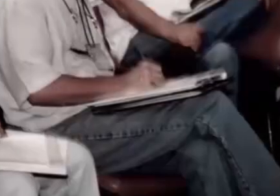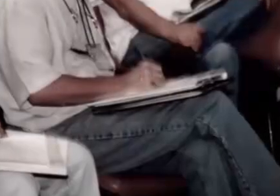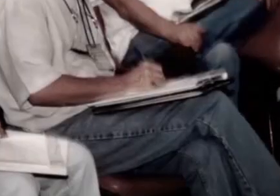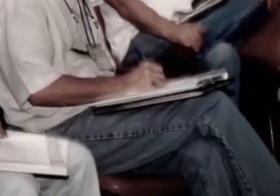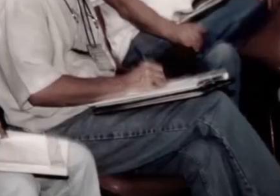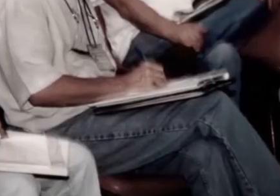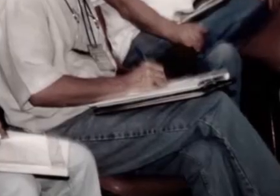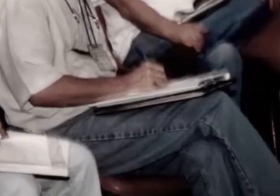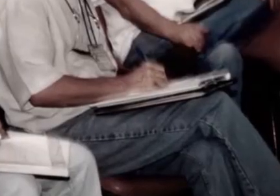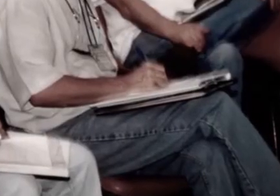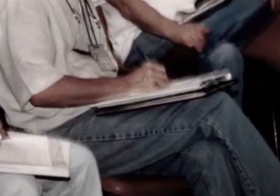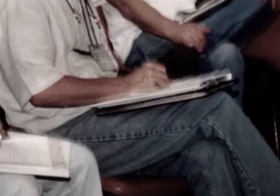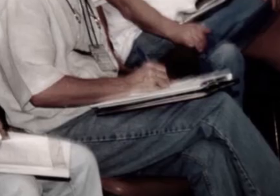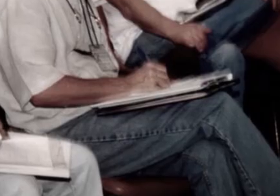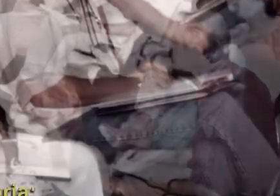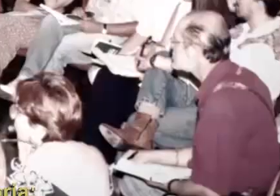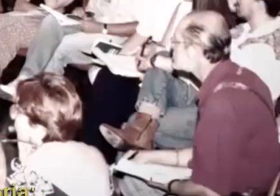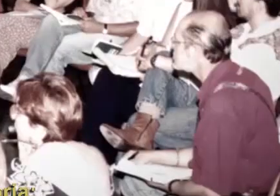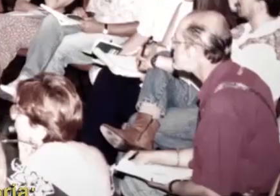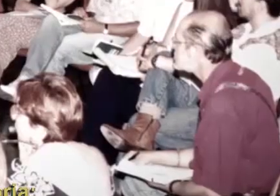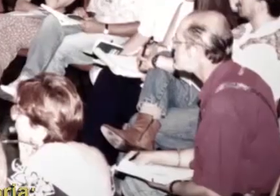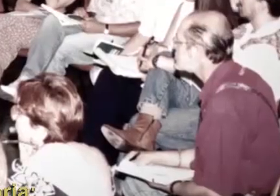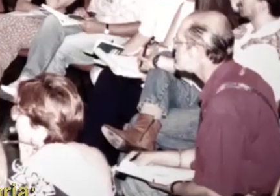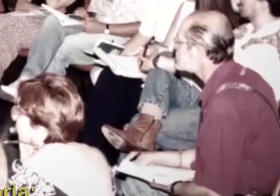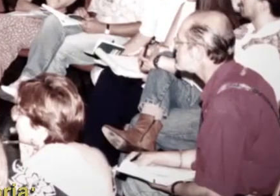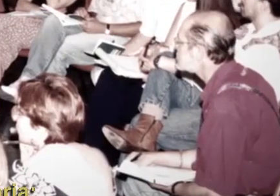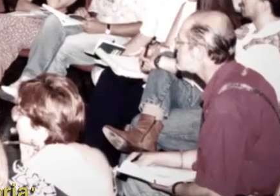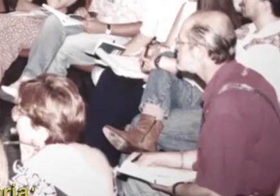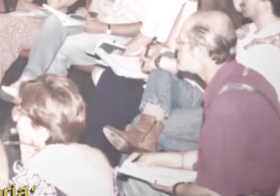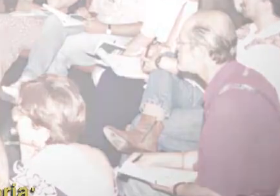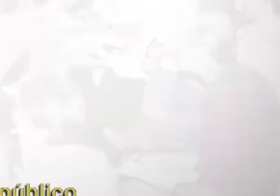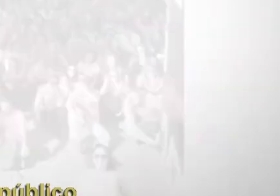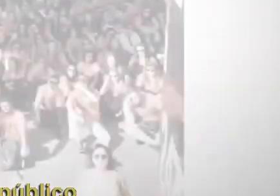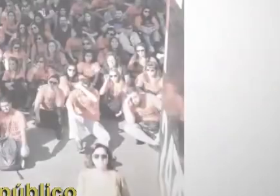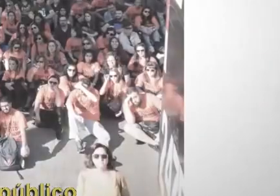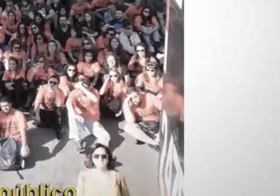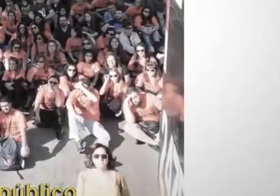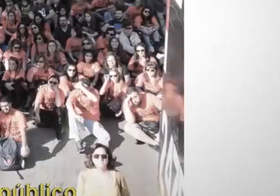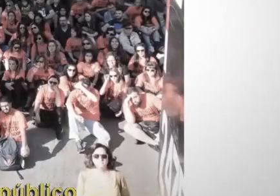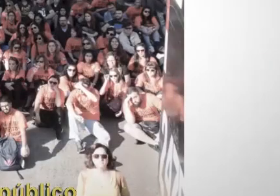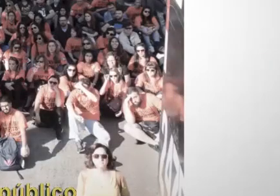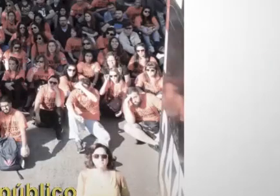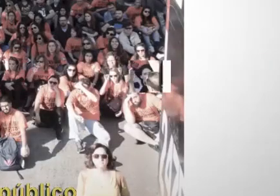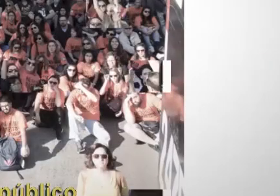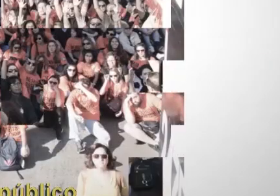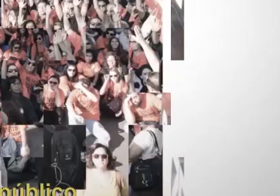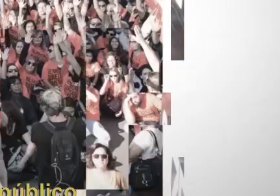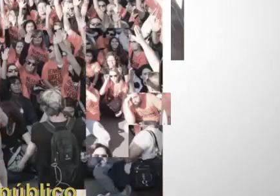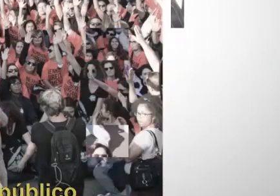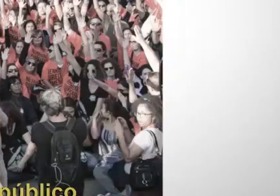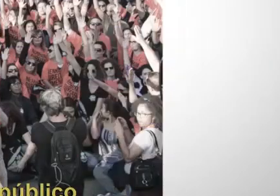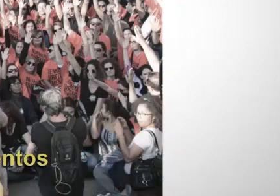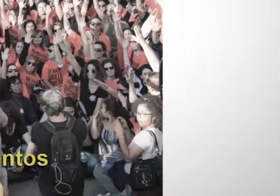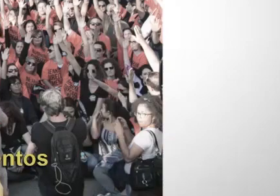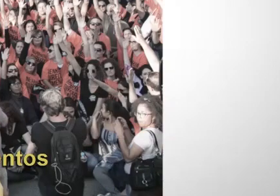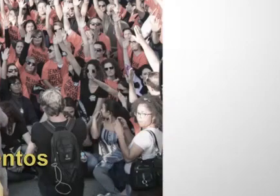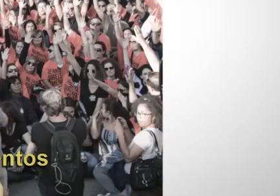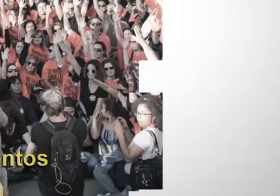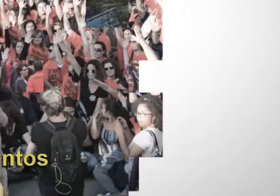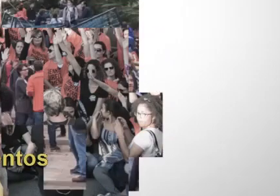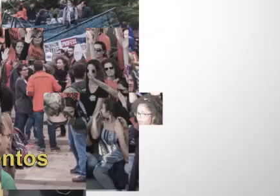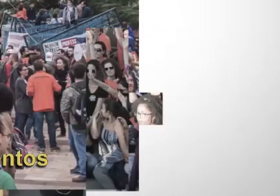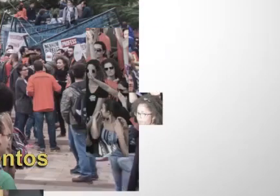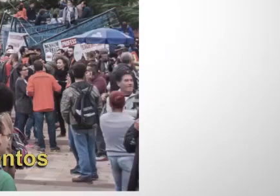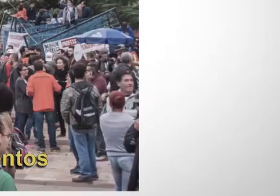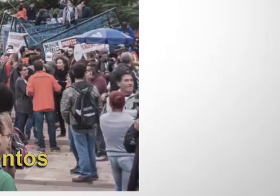Paulo reafirma pressupostos que caracterizam sua história, o compromisso com o debate público e a